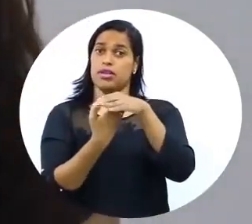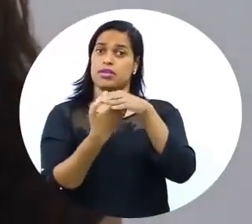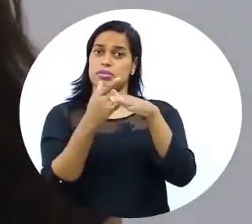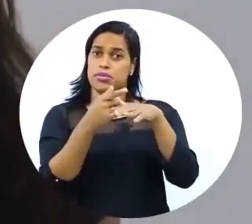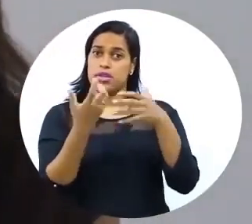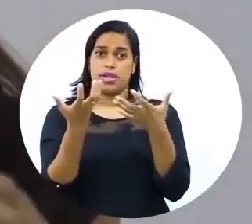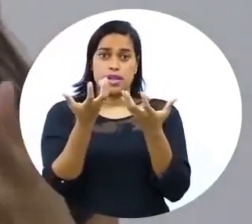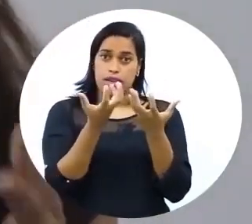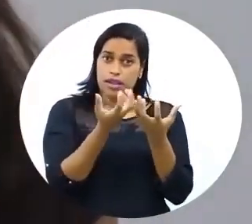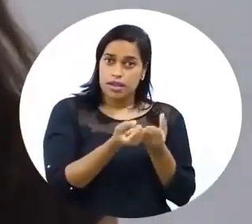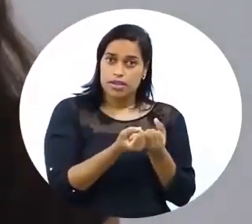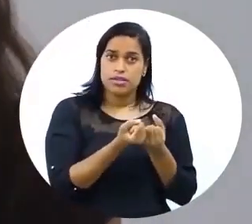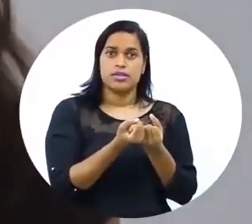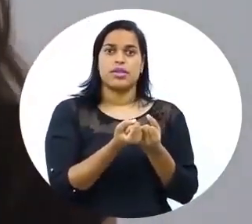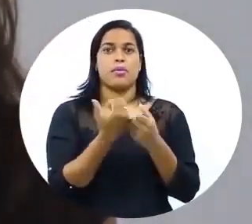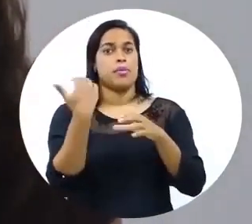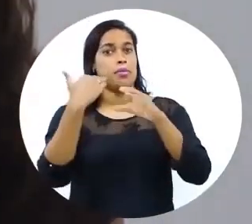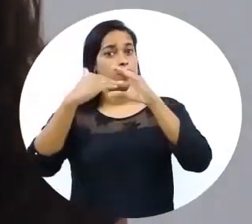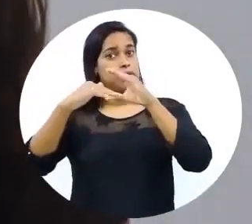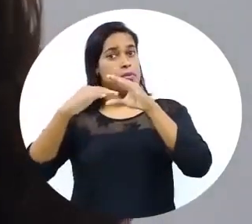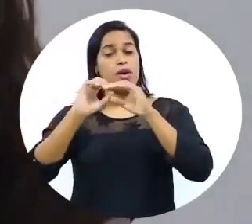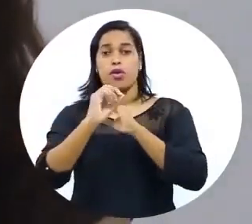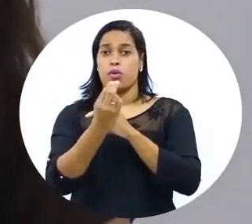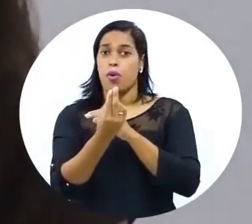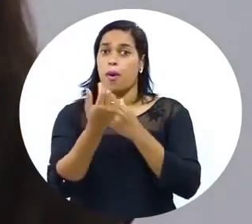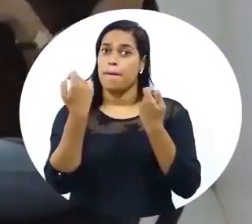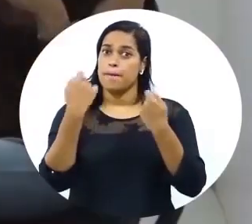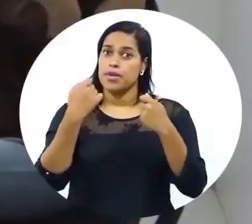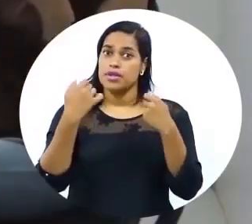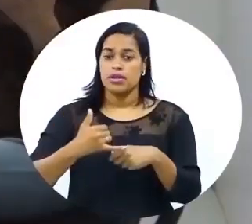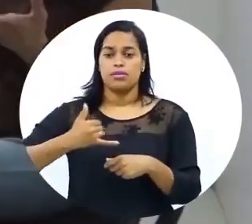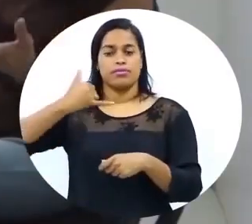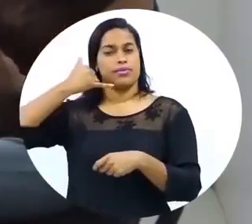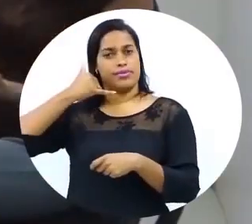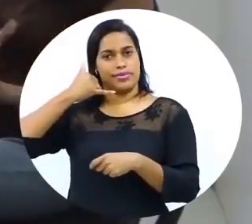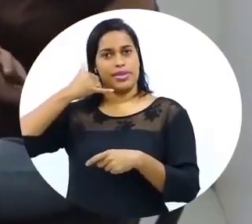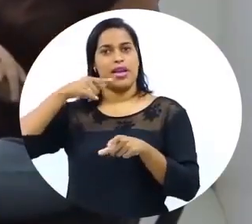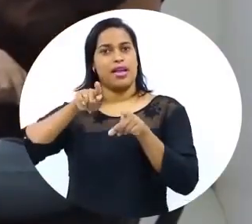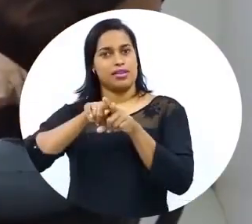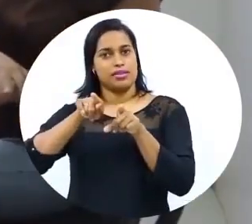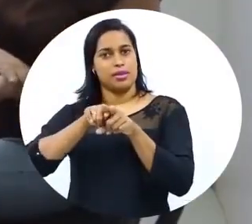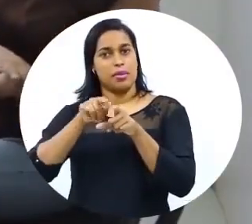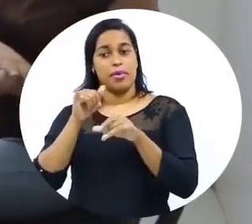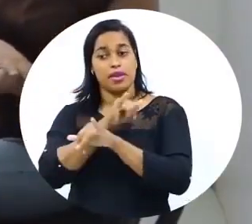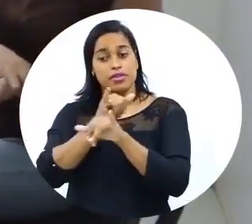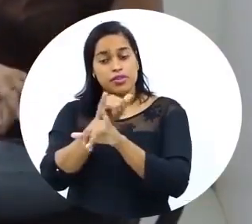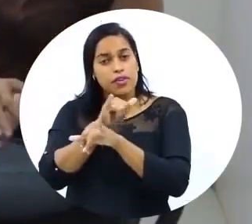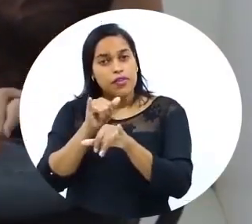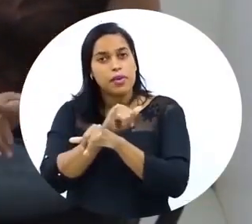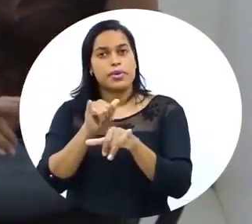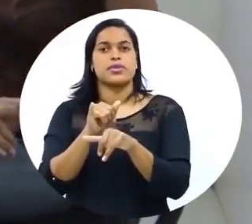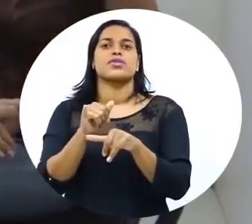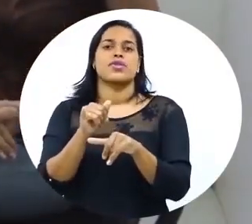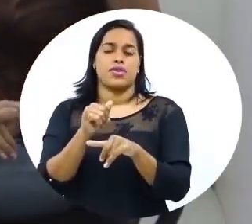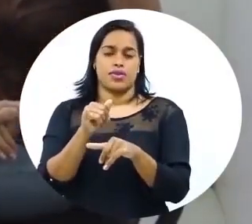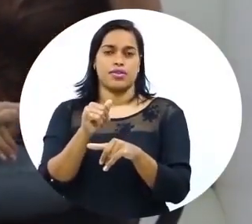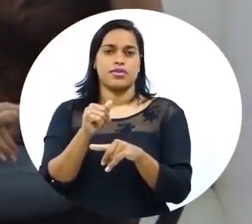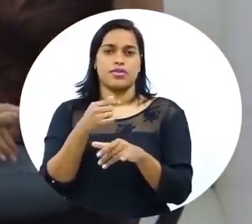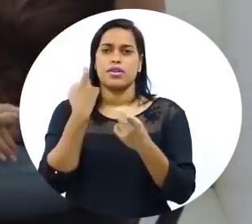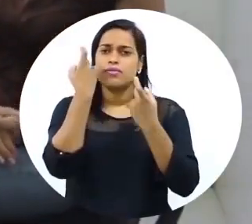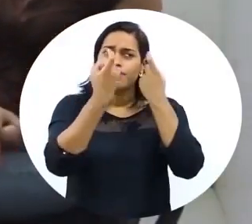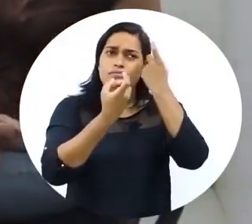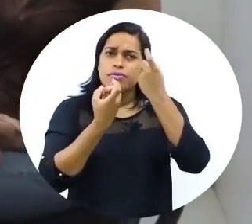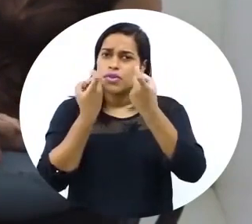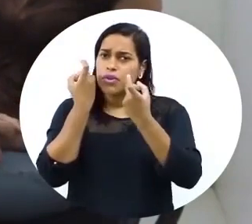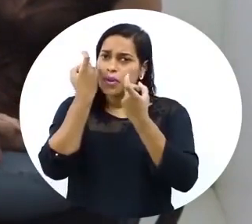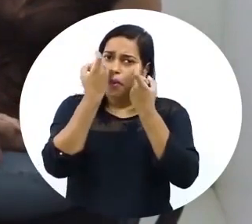gente recebe por e-mail ou se vai ter que entrar no portal para colocar lá os dados solicitados. E aquela